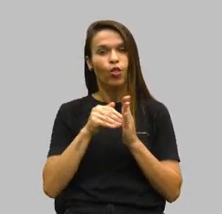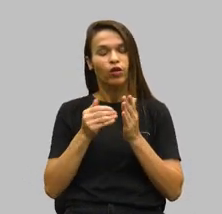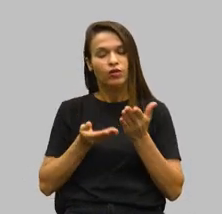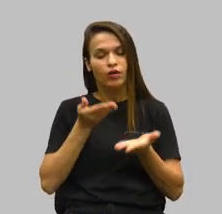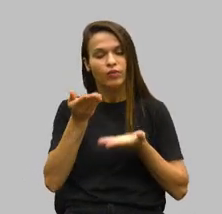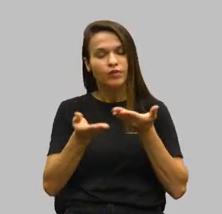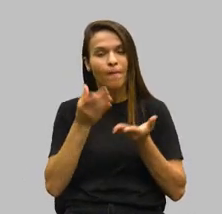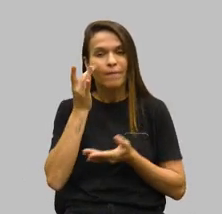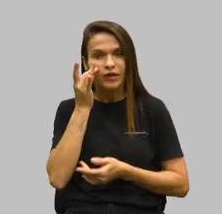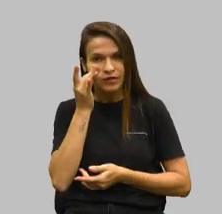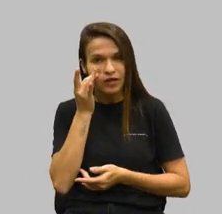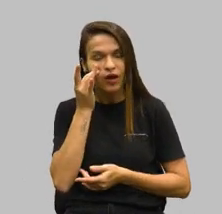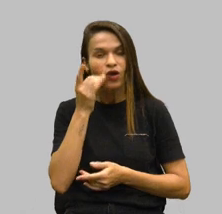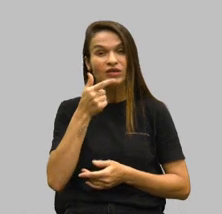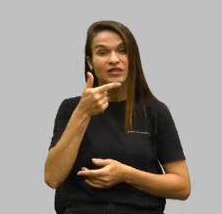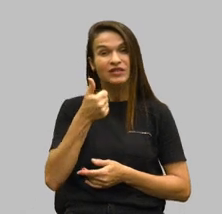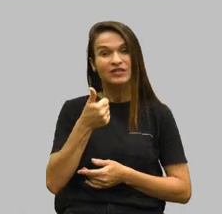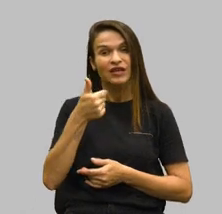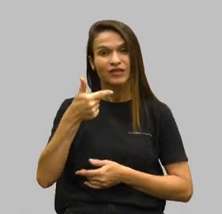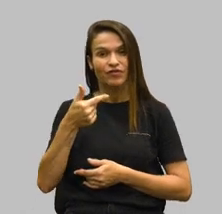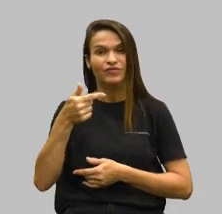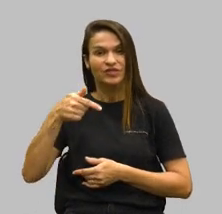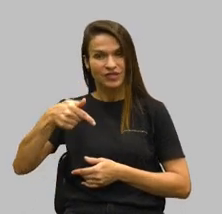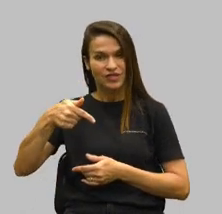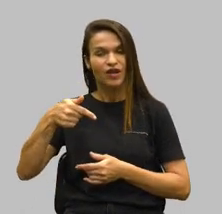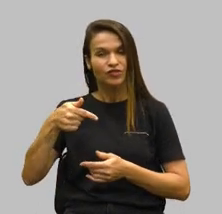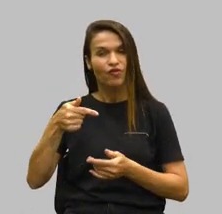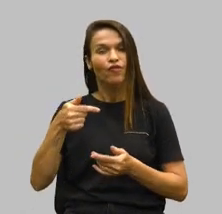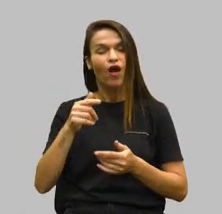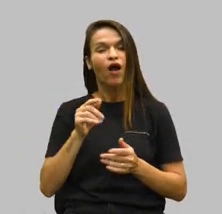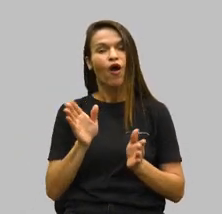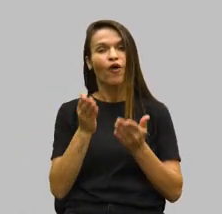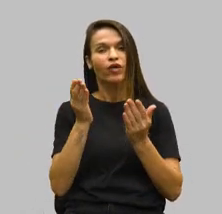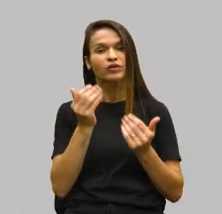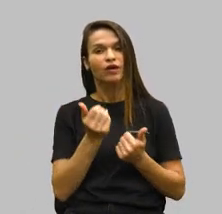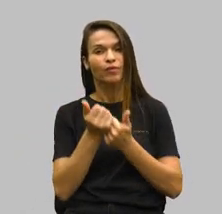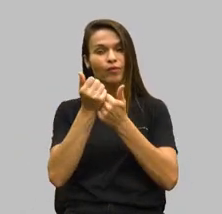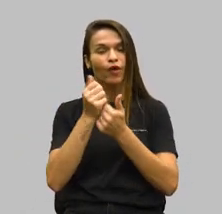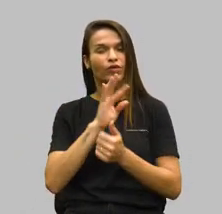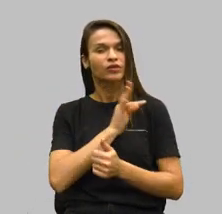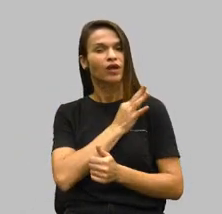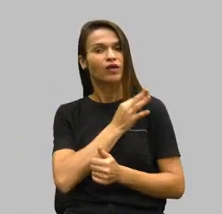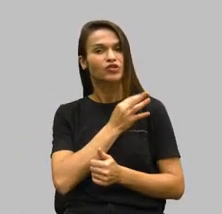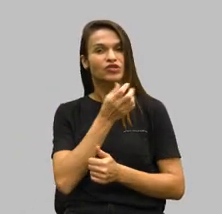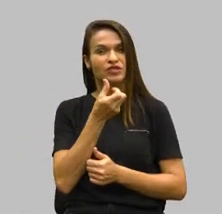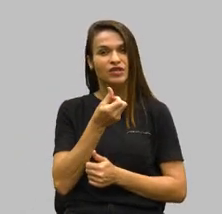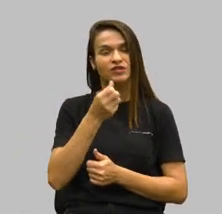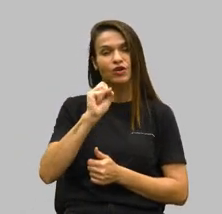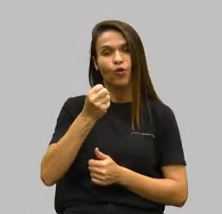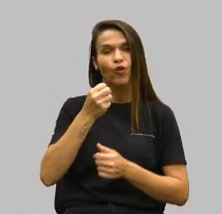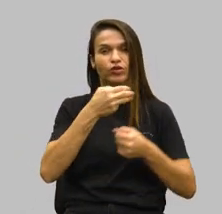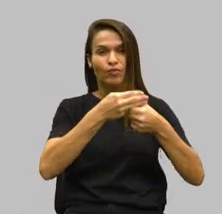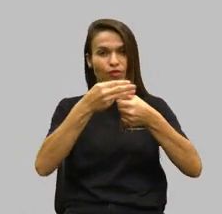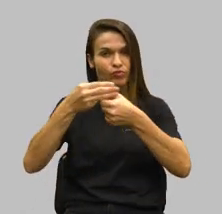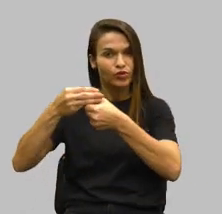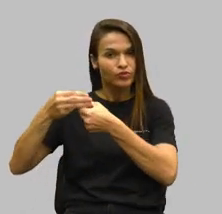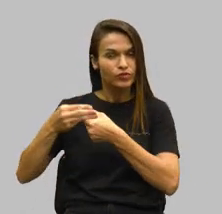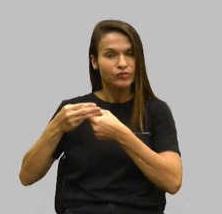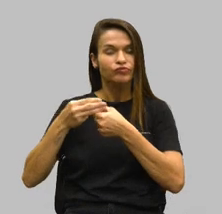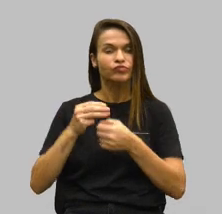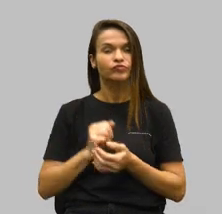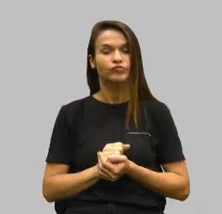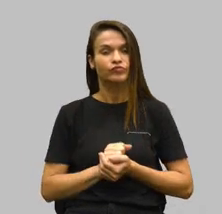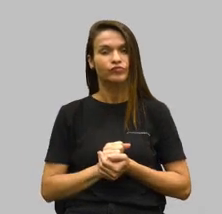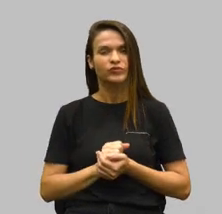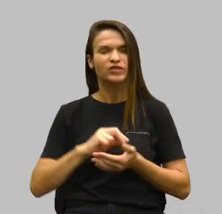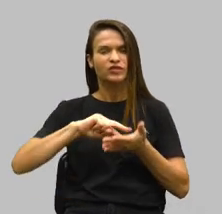citei 127 foram orientações de apoio técnicos de 68 municípios demandados o que que é isso o